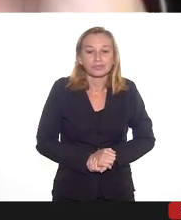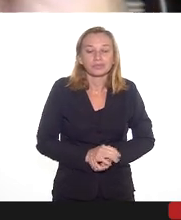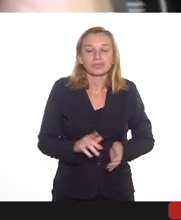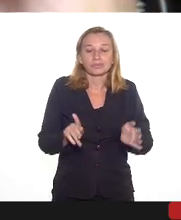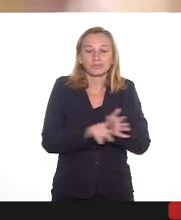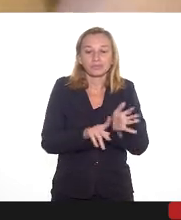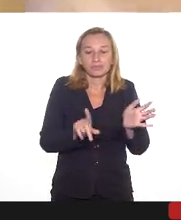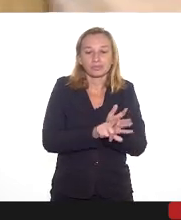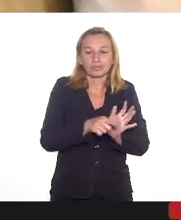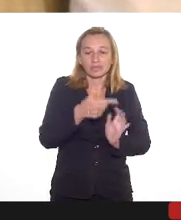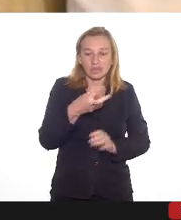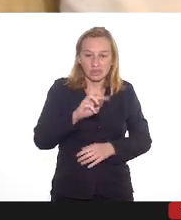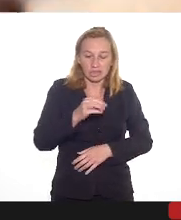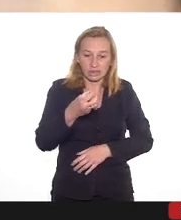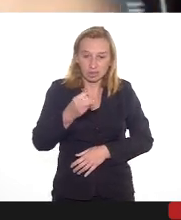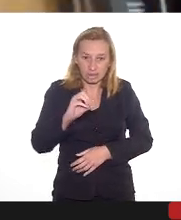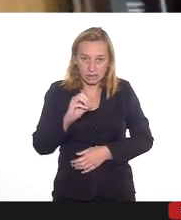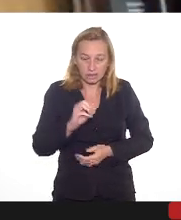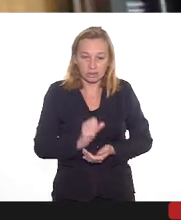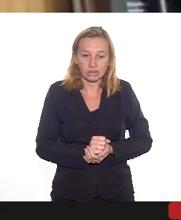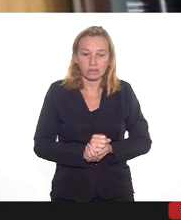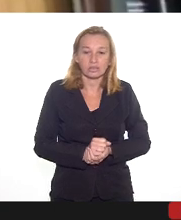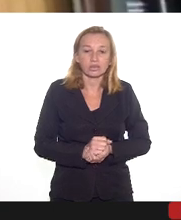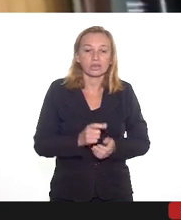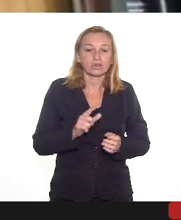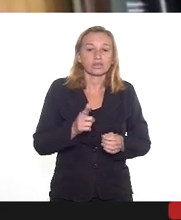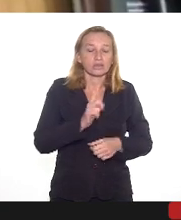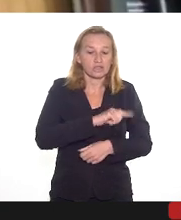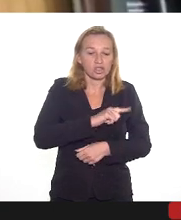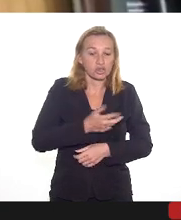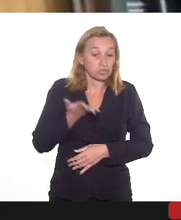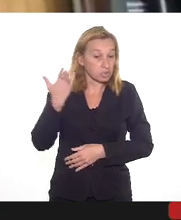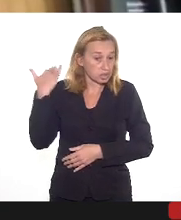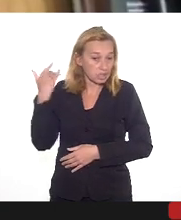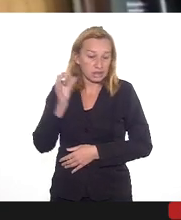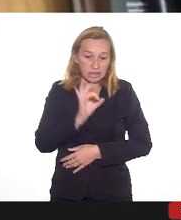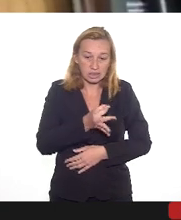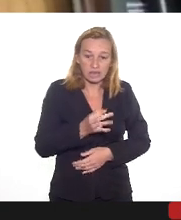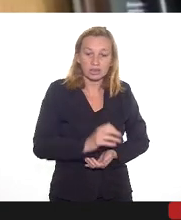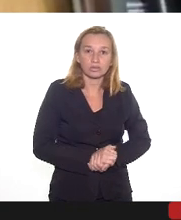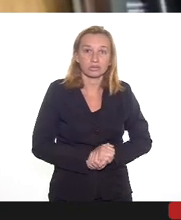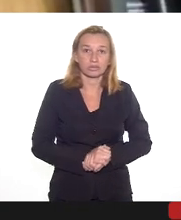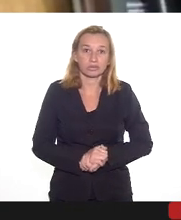lei 3030. Ele foi ainda na gestão anterior, de fato, e como era